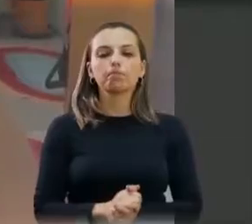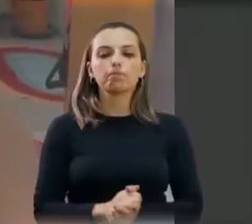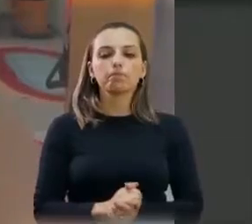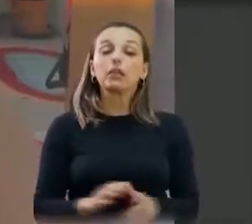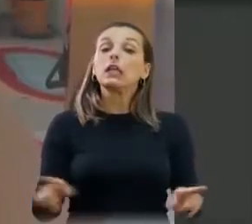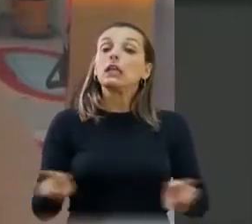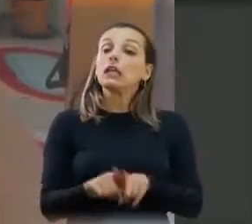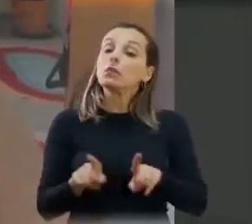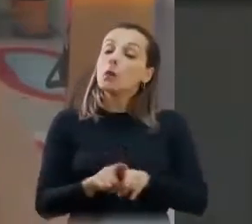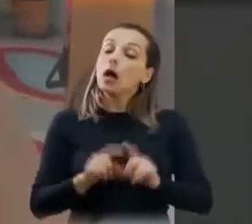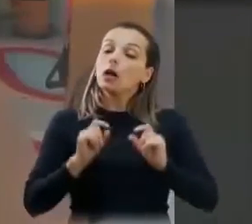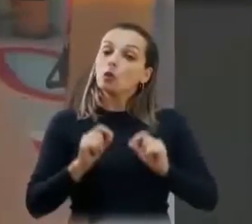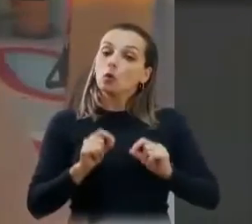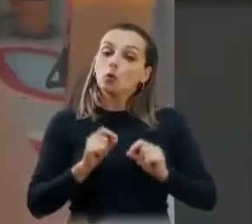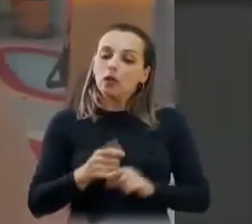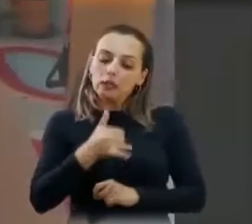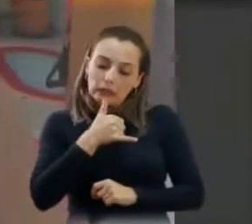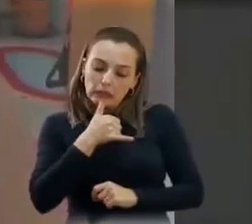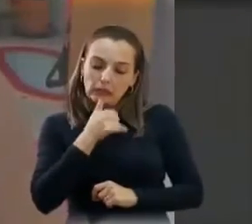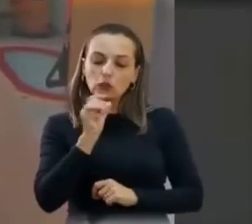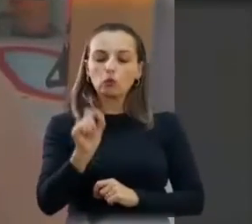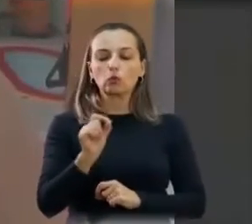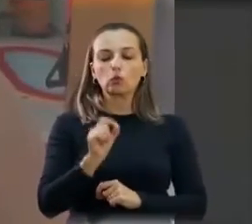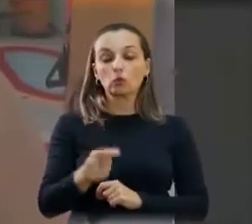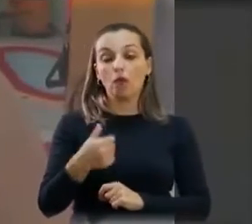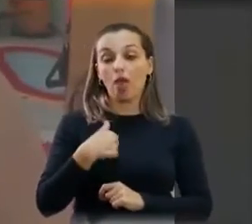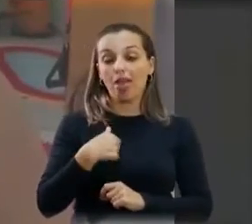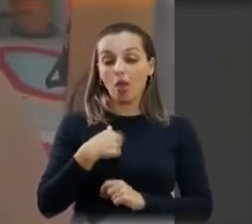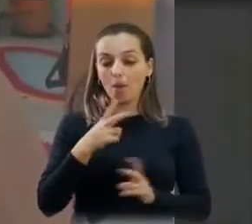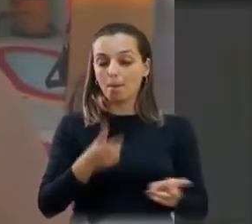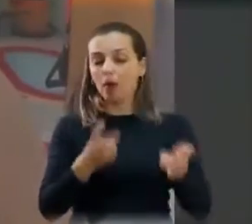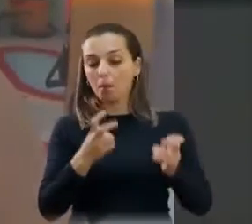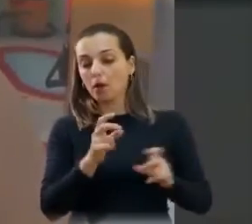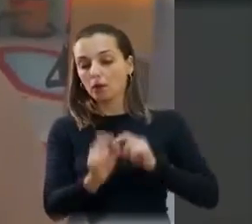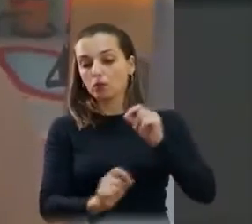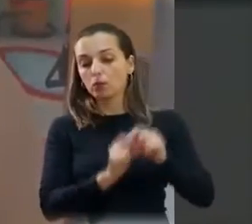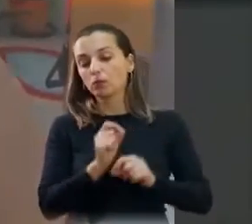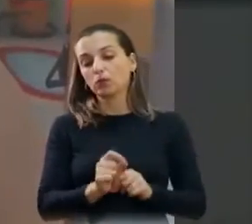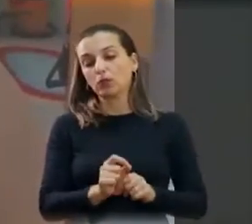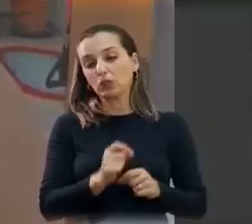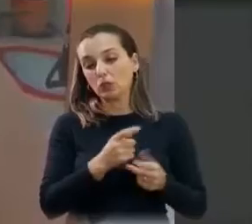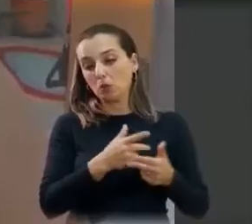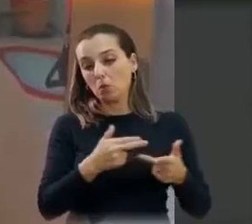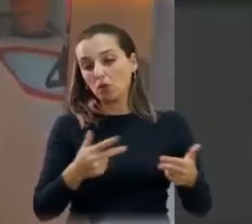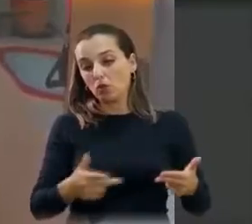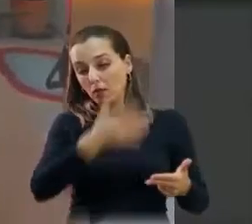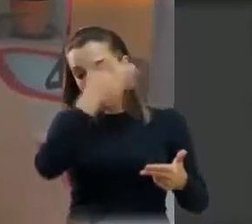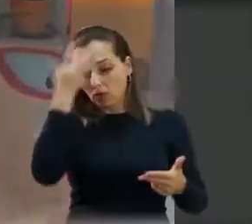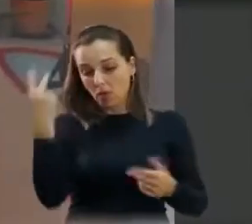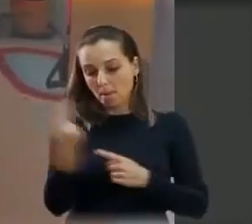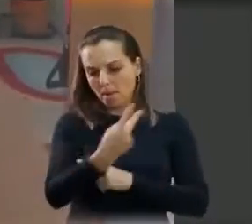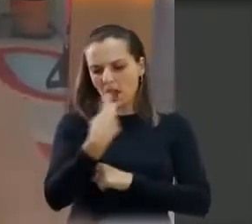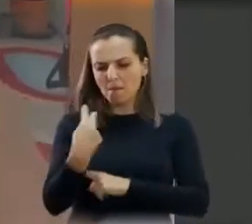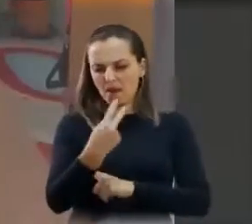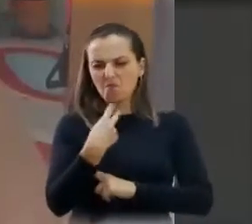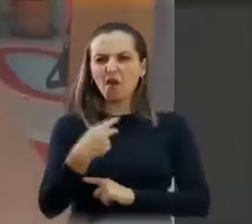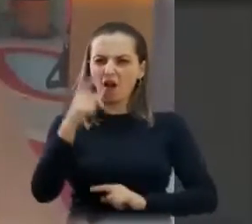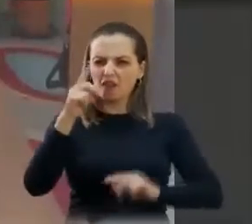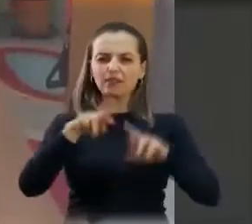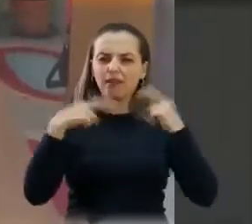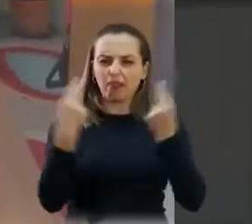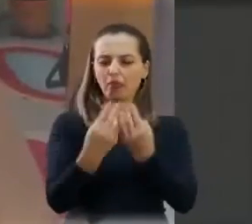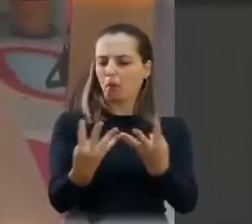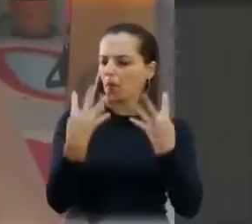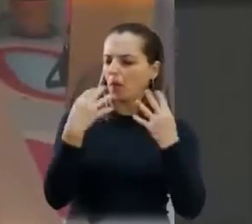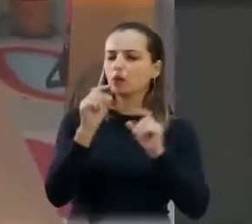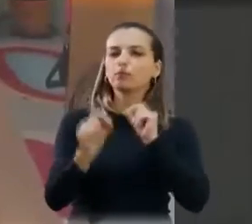Eu quero dizer também que, infelizmente, eu acompanhei, algumas pessoas me procuraram e pessoas que assistem a nossa sessão